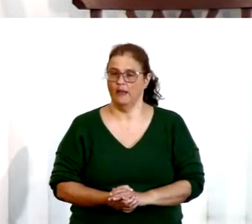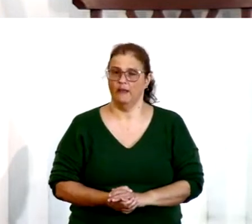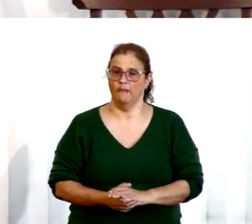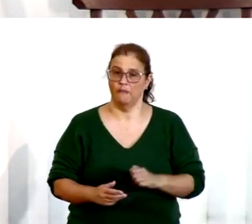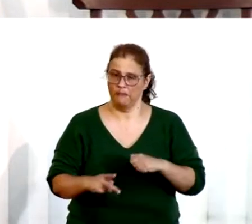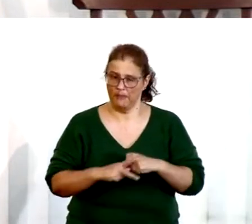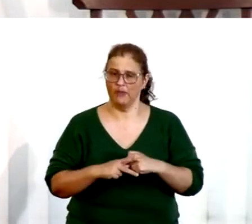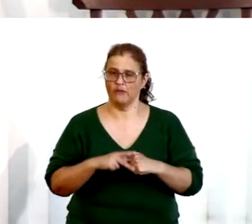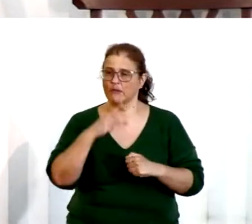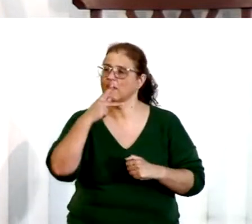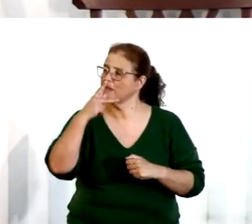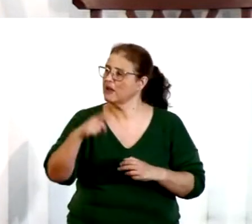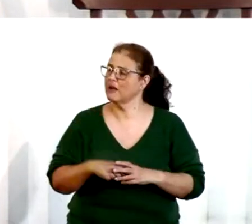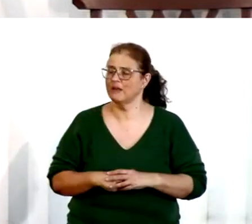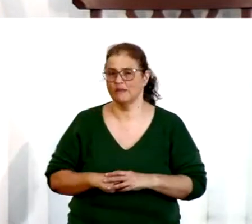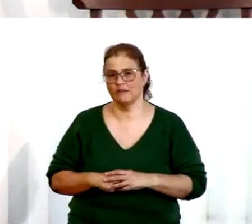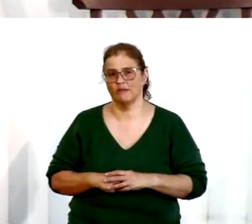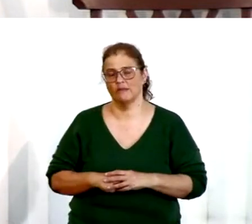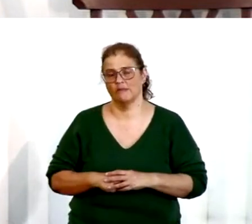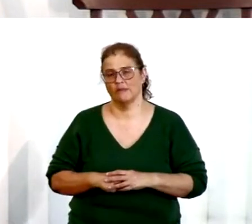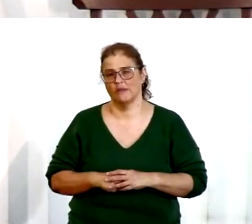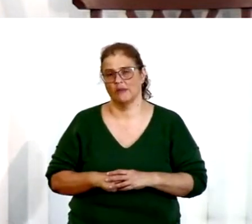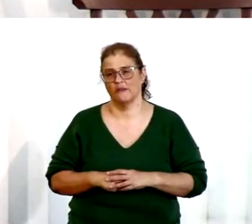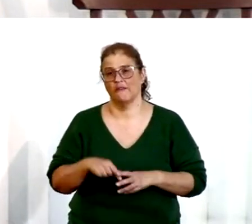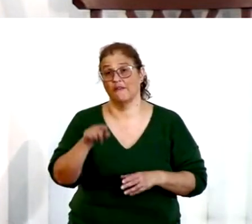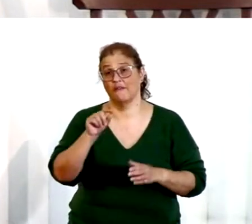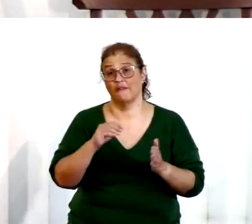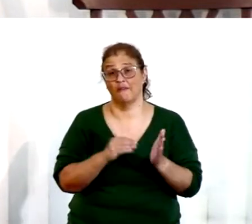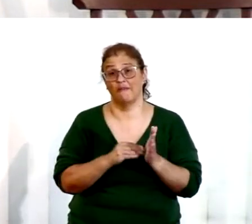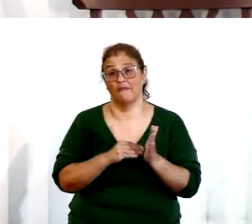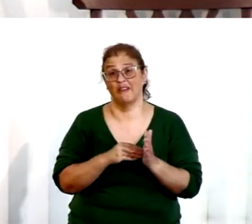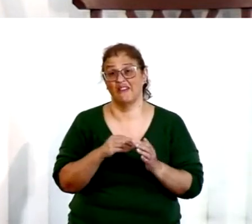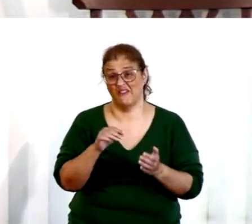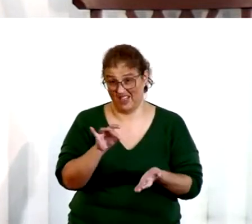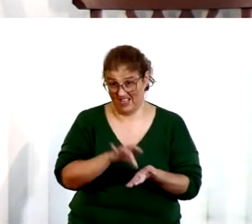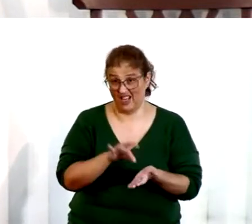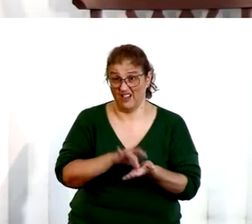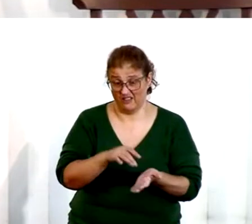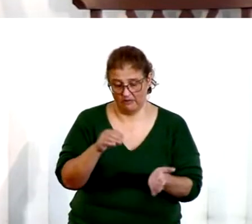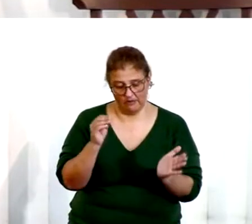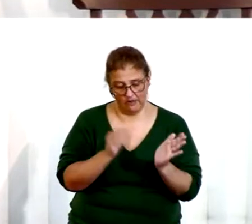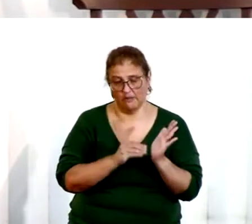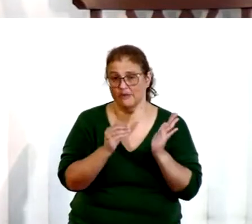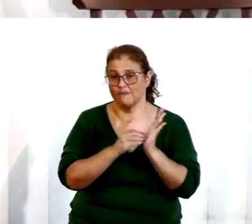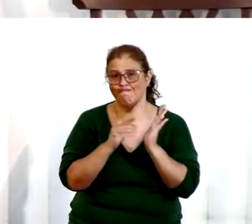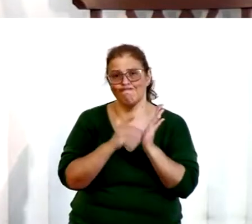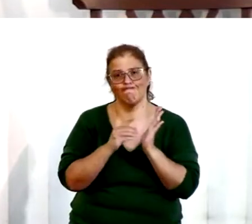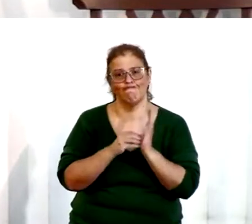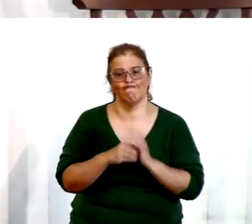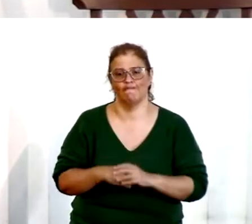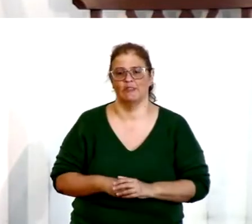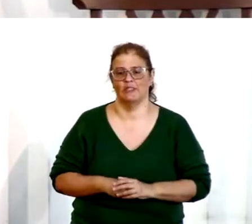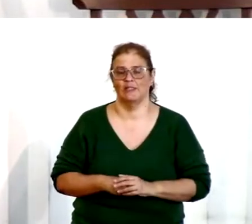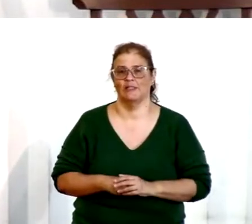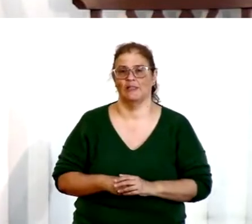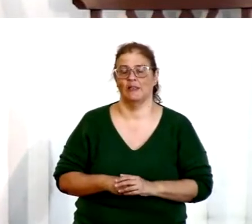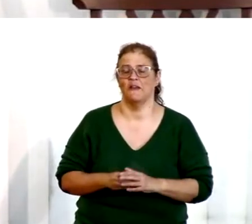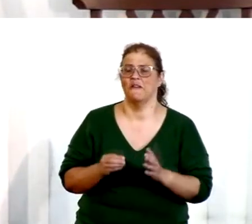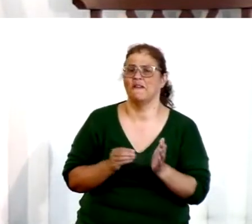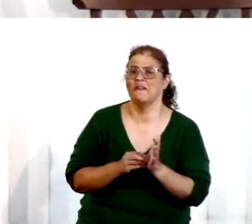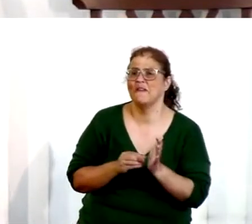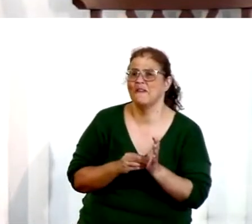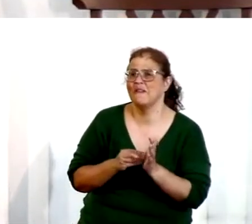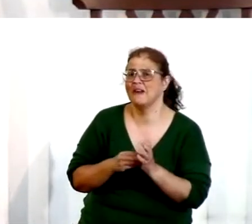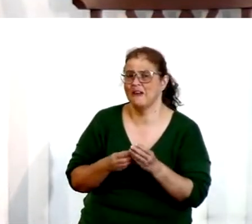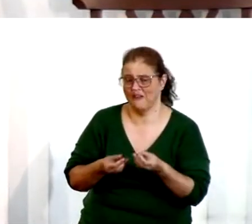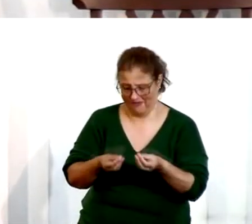e dizendo, está faltando verdade. Precisa de uma verdade maior, uma verdade intrínseca, uma